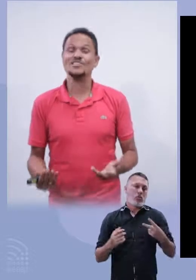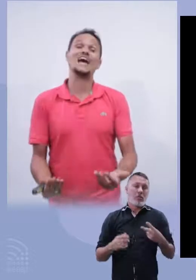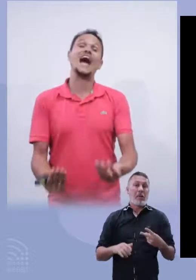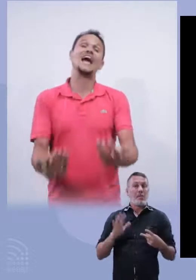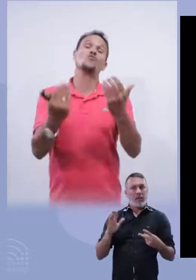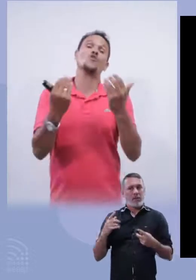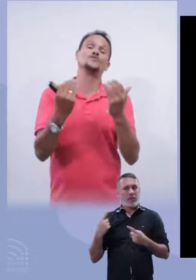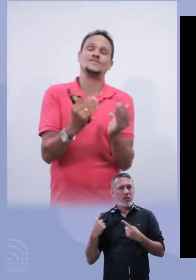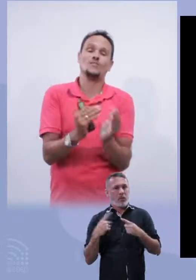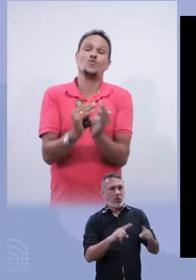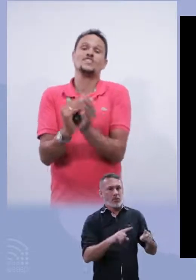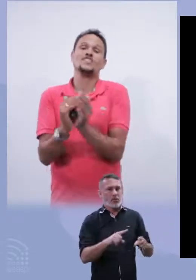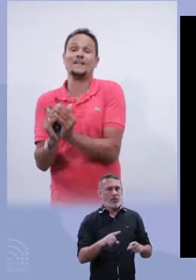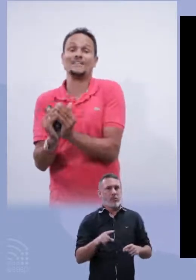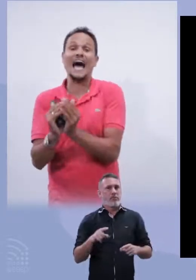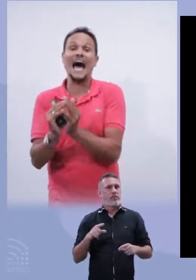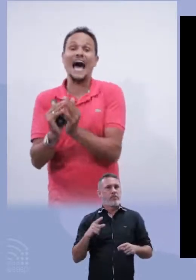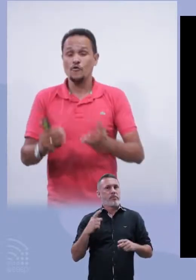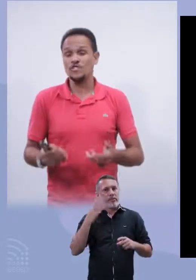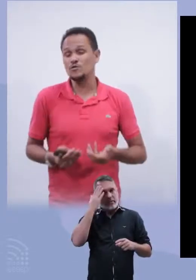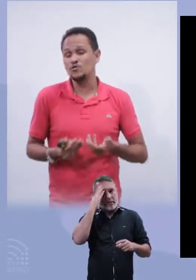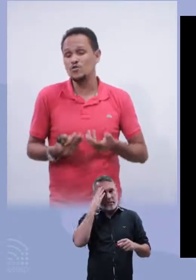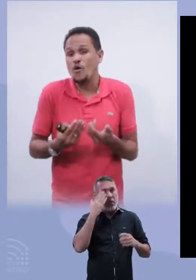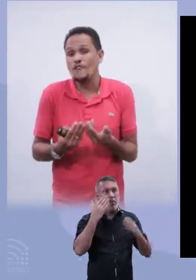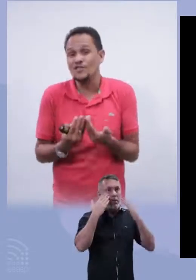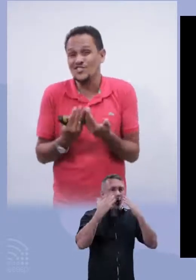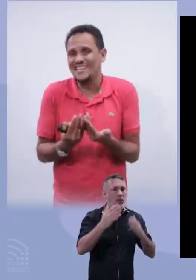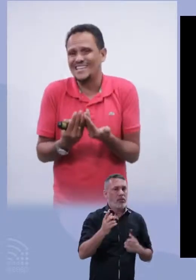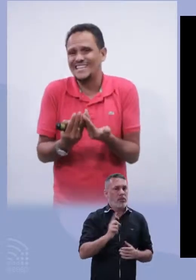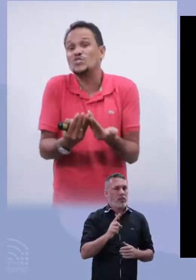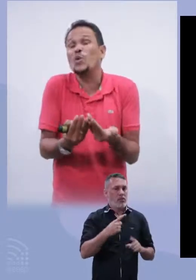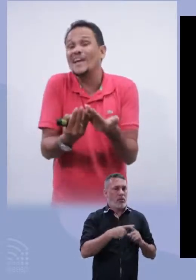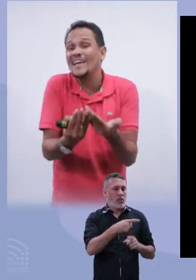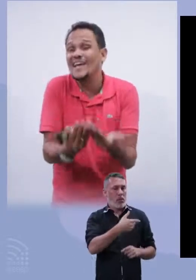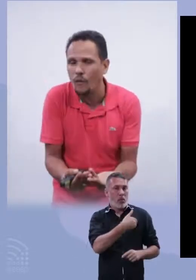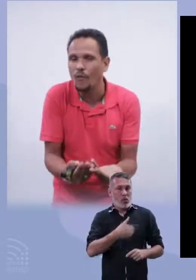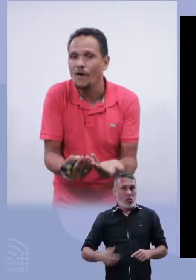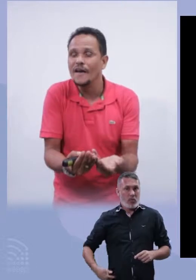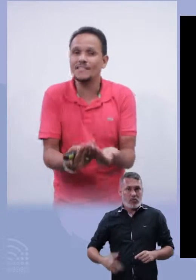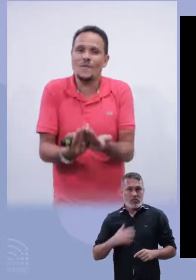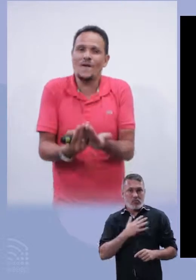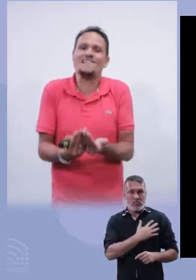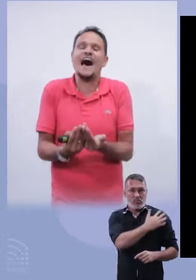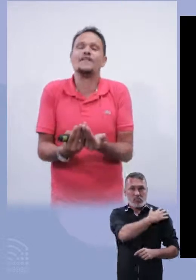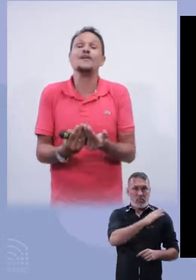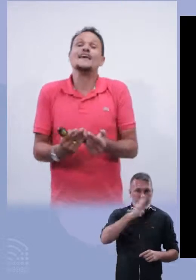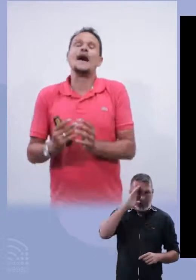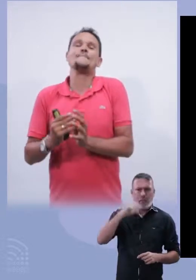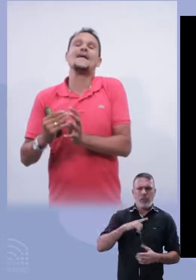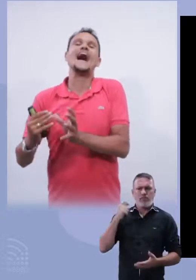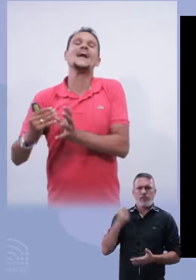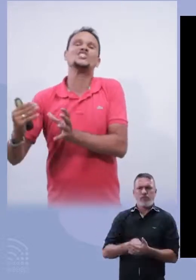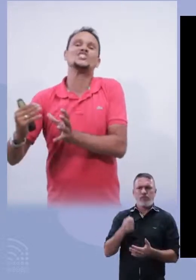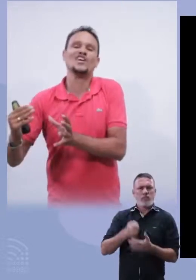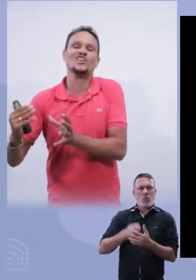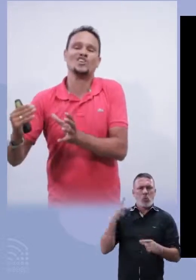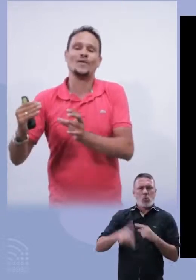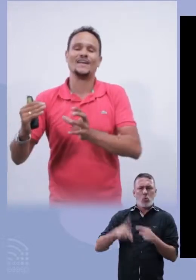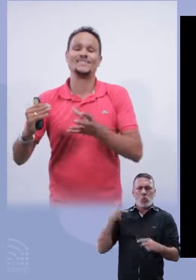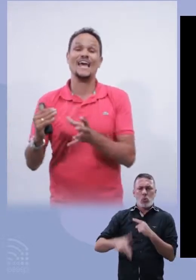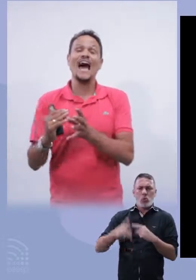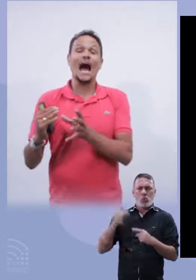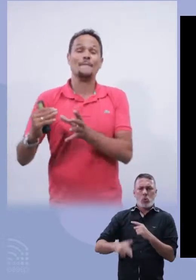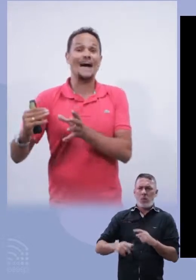tímida, já que quando estamos no regime militar, nós estamos sob um governo ditatorial. Então é claro que a margem aí